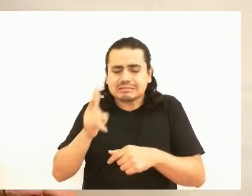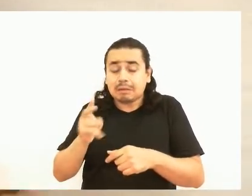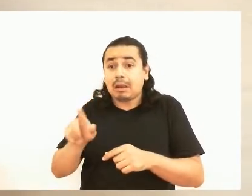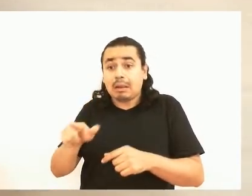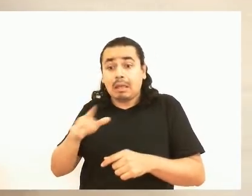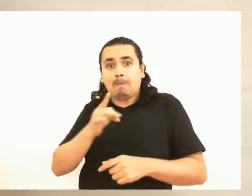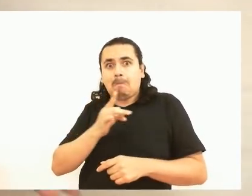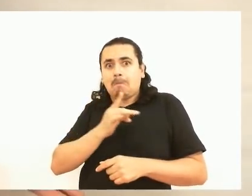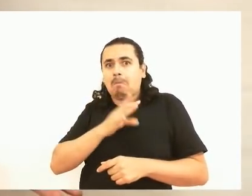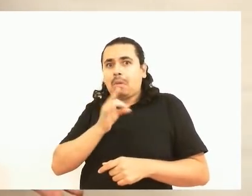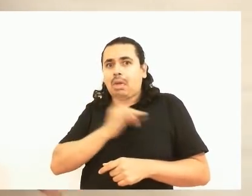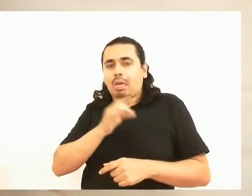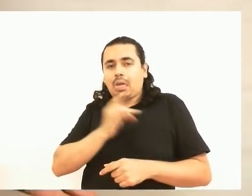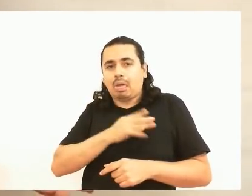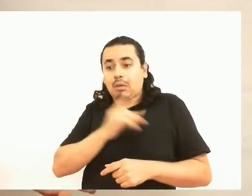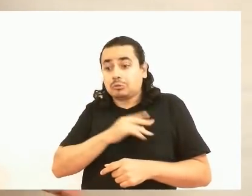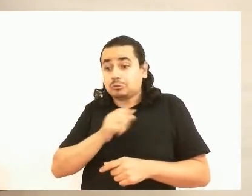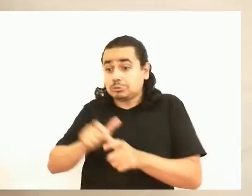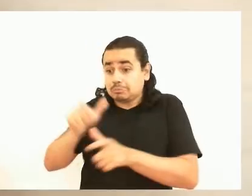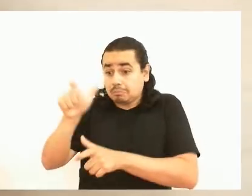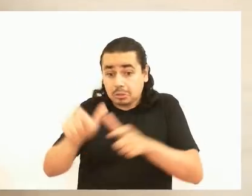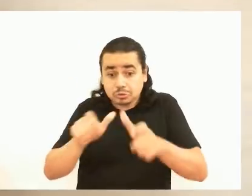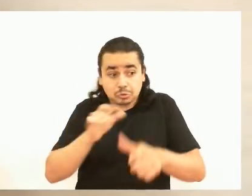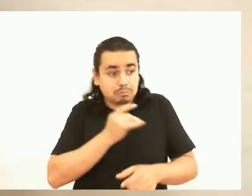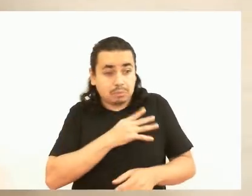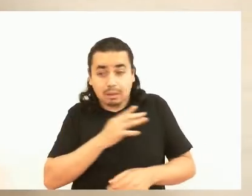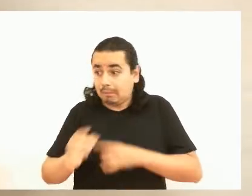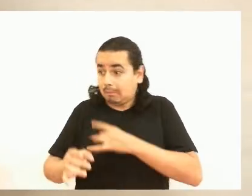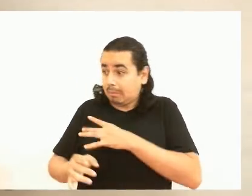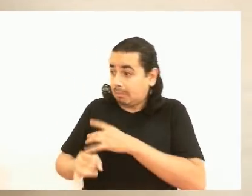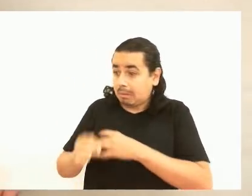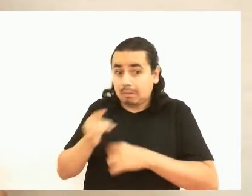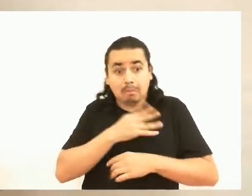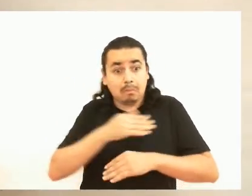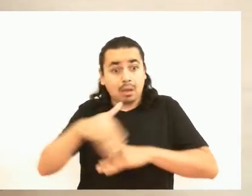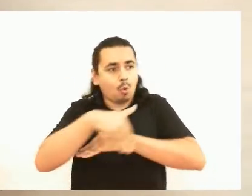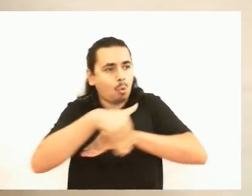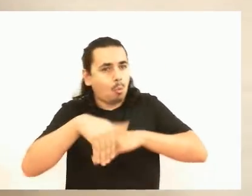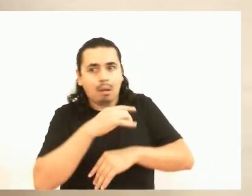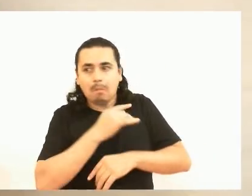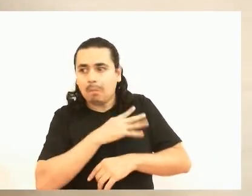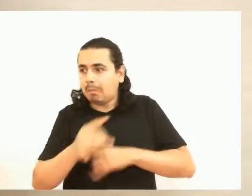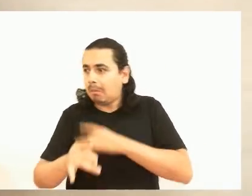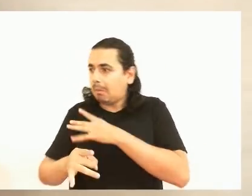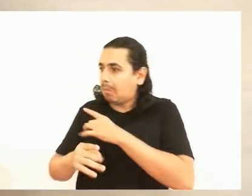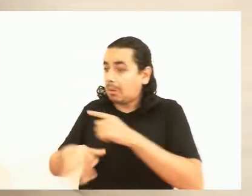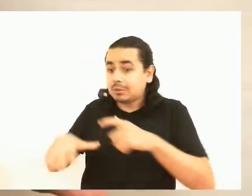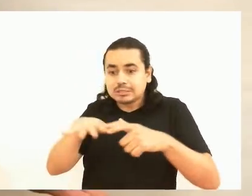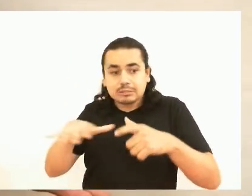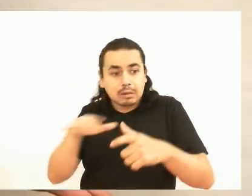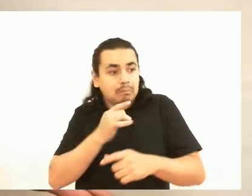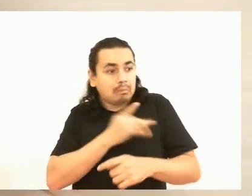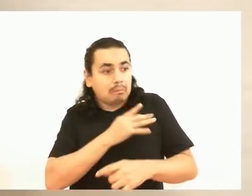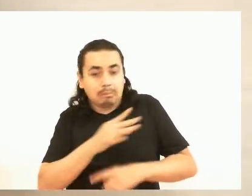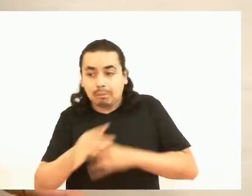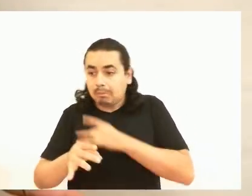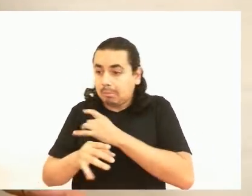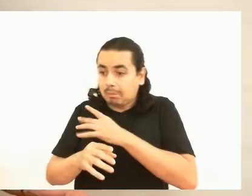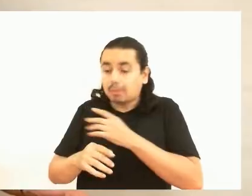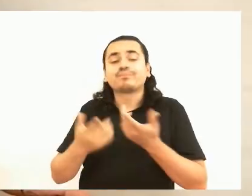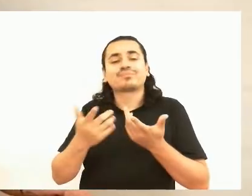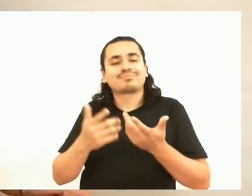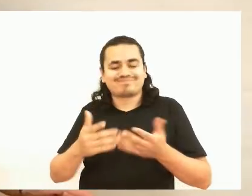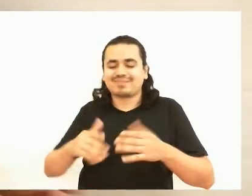medo a gente tem medo de gente a gente tem medo da rua a gente tem medo do espaço e é lógico que a